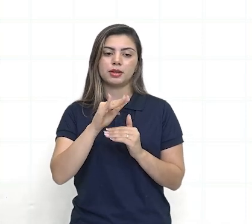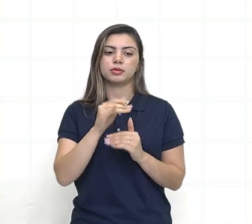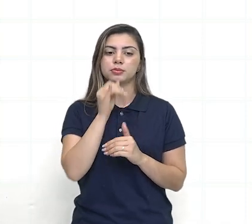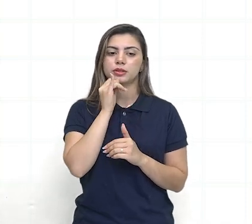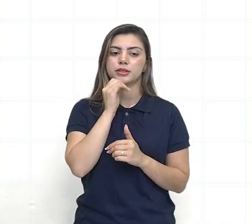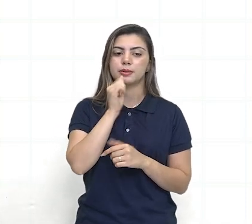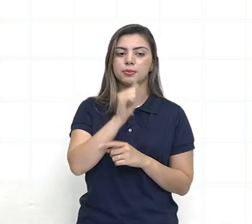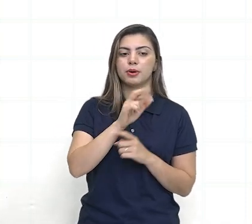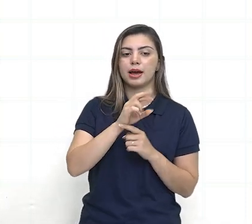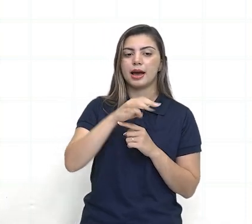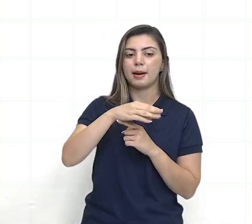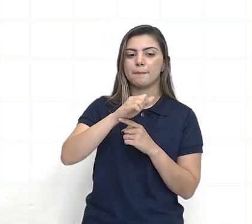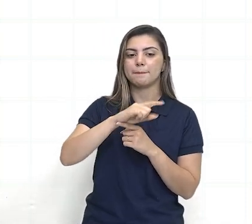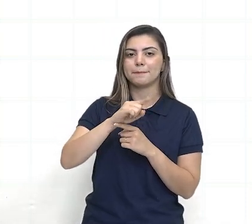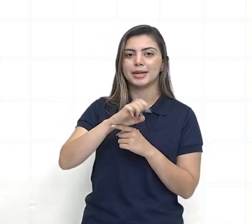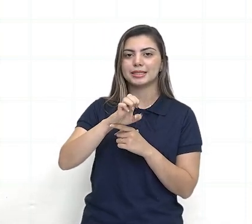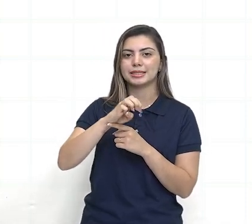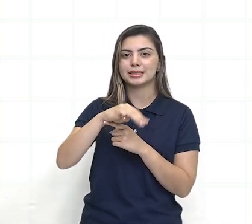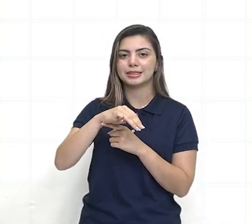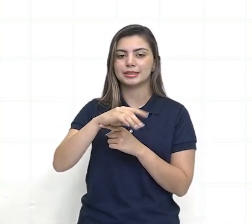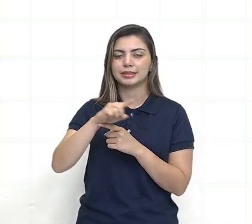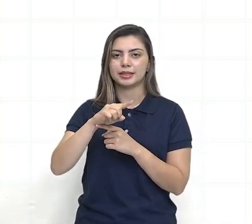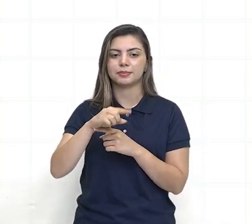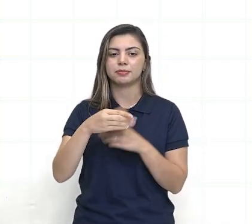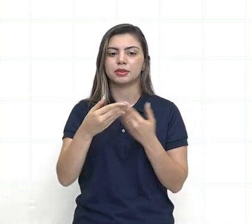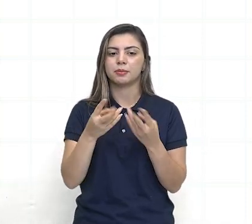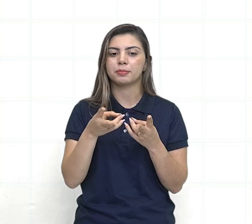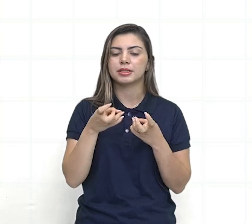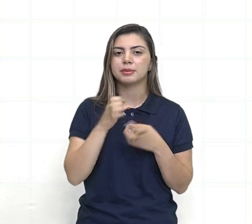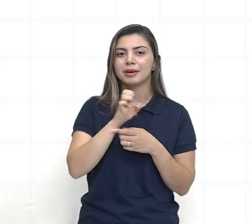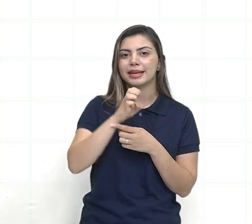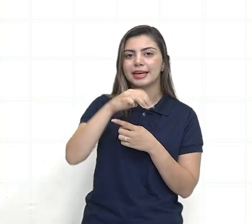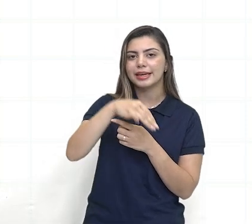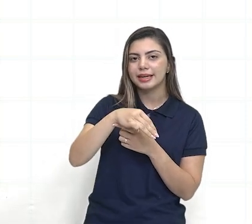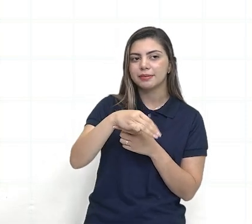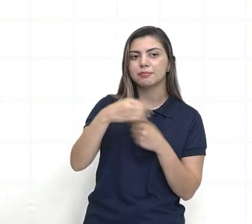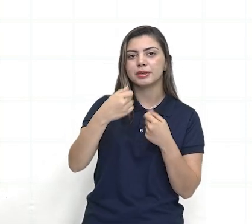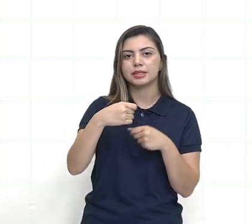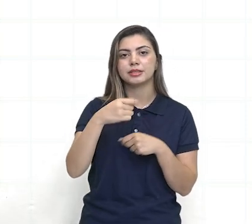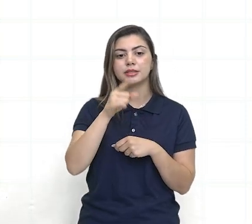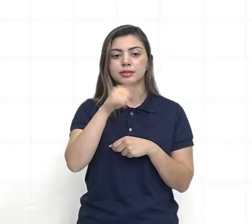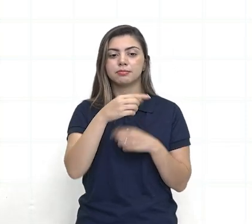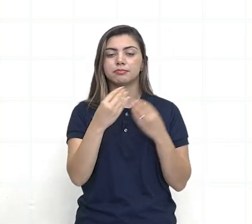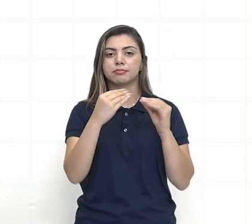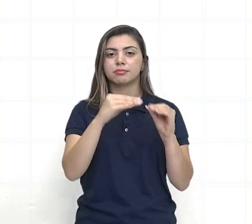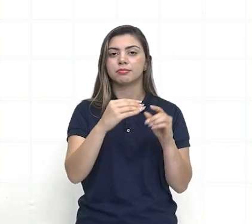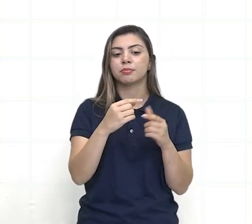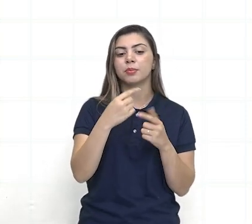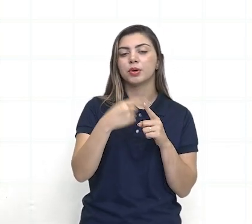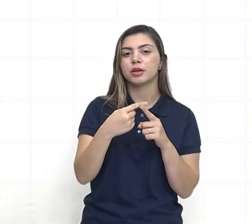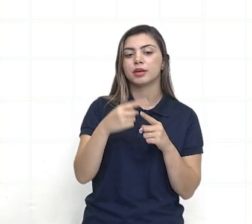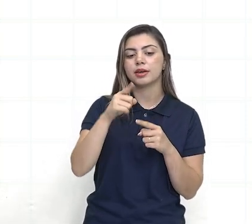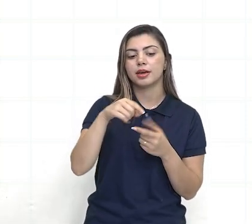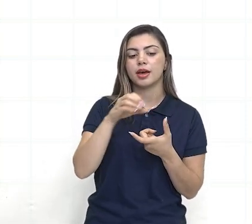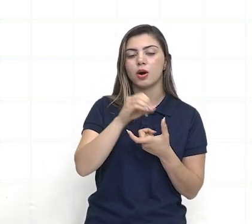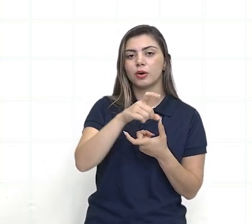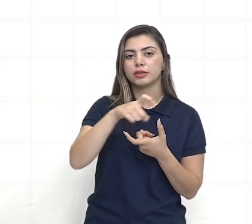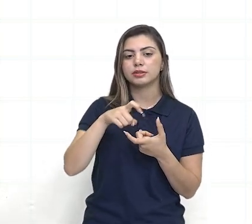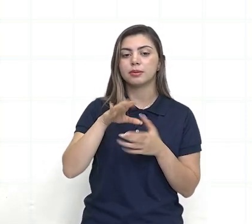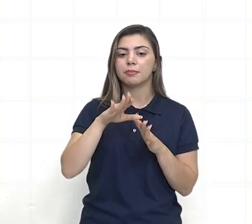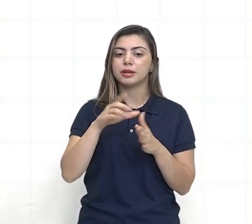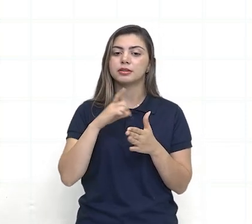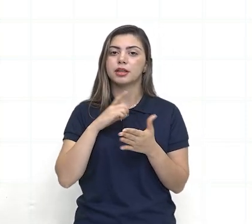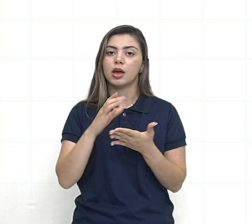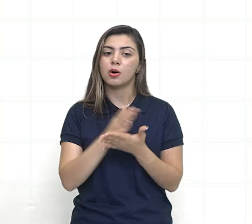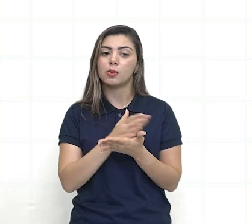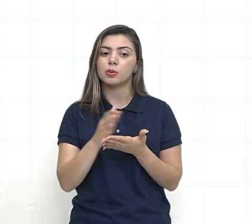armazém. Veja, essa aqui terminou em é acentuada e é uma oxítona. Agora, tem